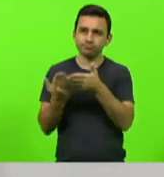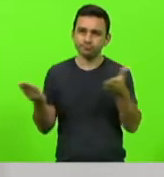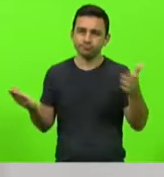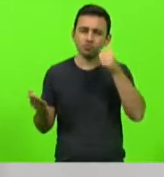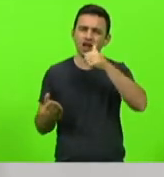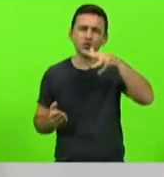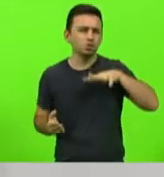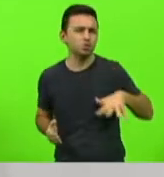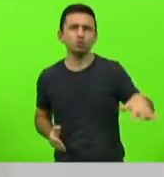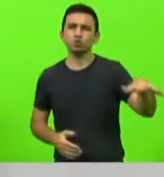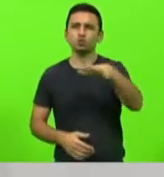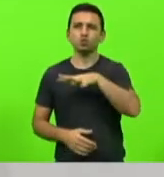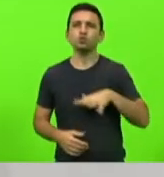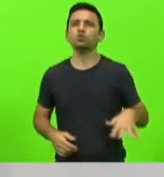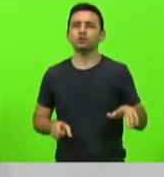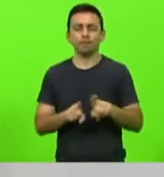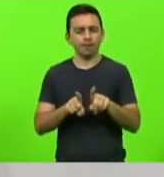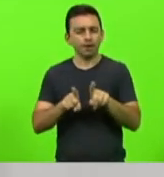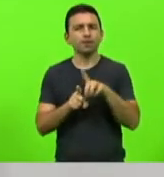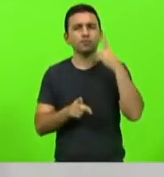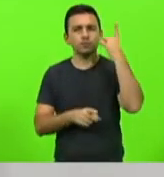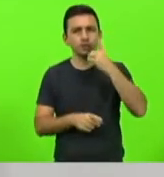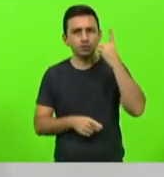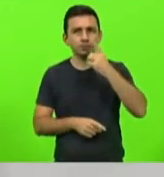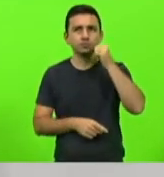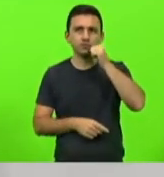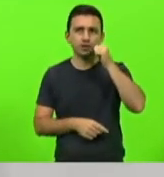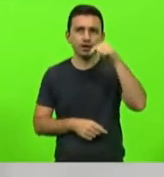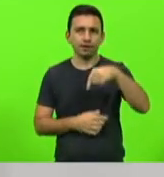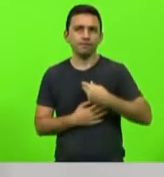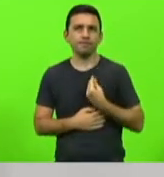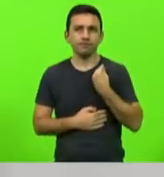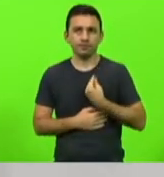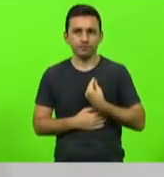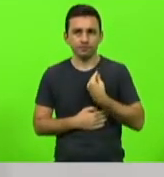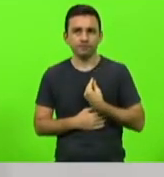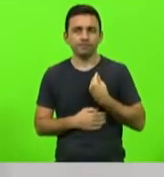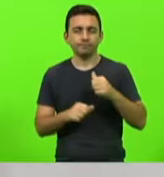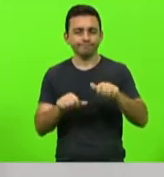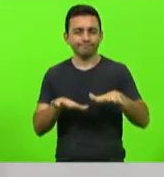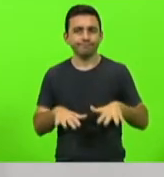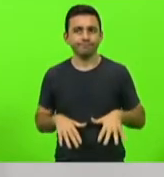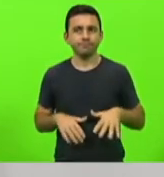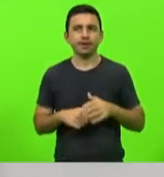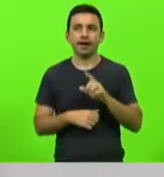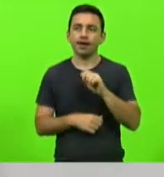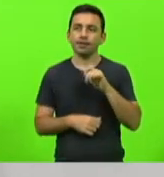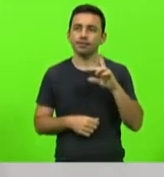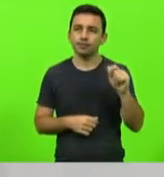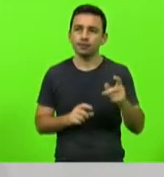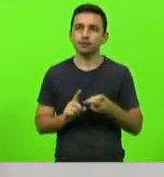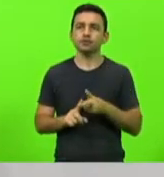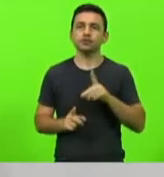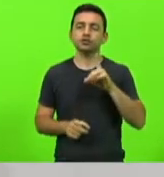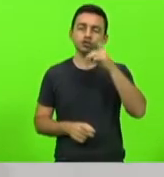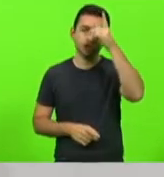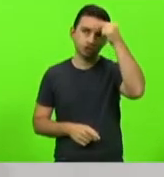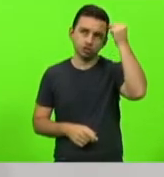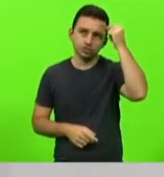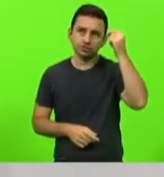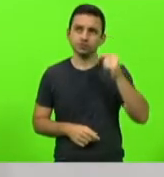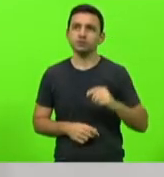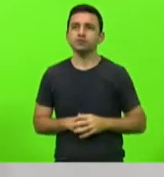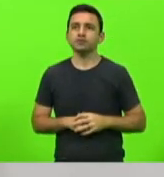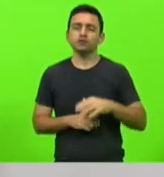mulheres, inclusive as nossas deputadas que aqui se encontram no plenário do dia de hoje, deputada Ada, deputada Dirce, enfim,